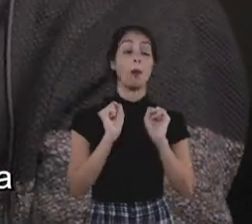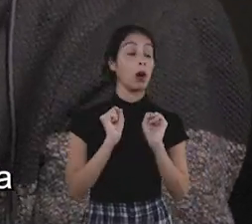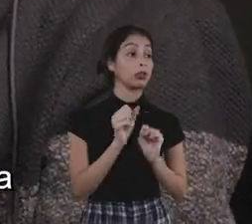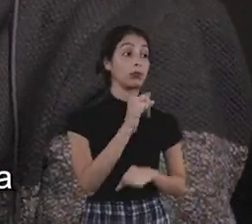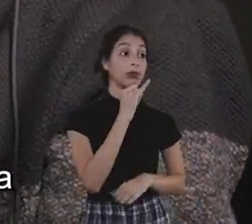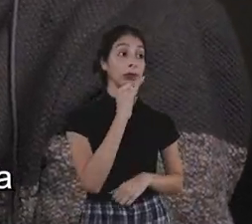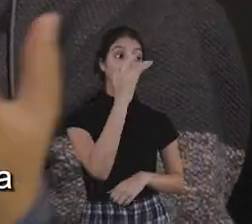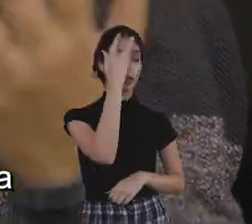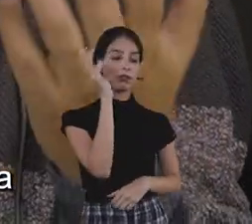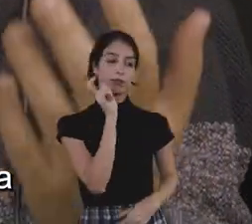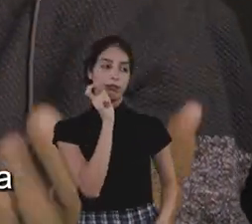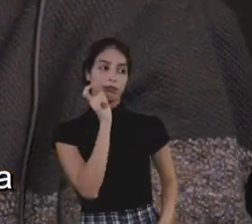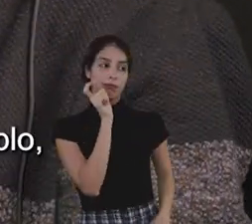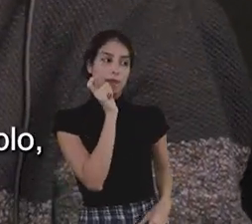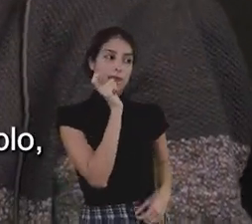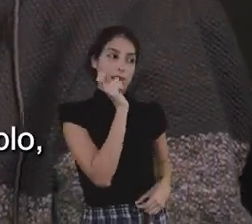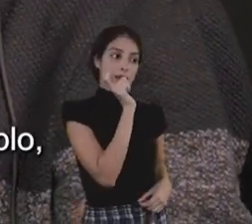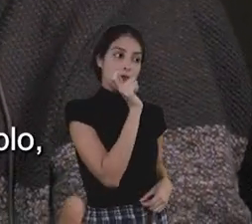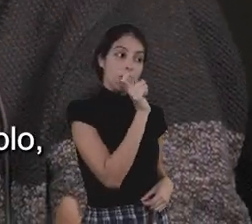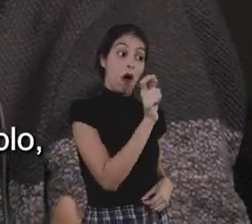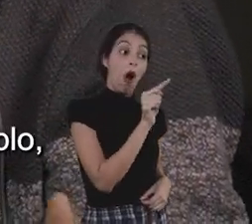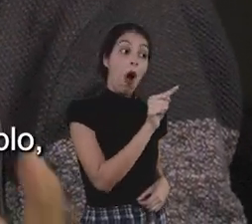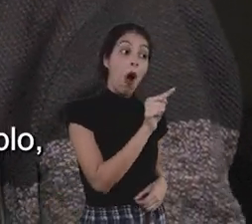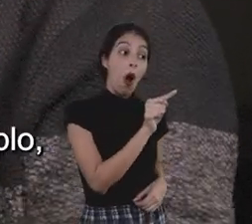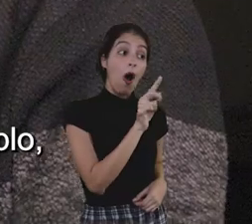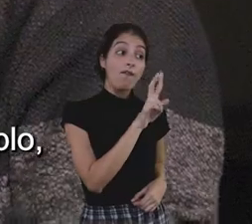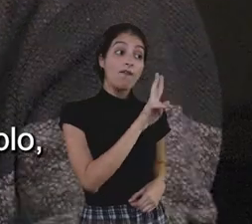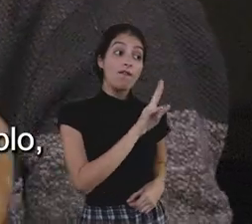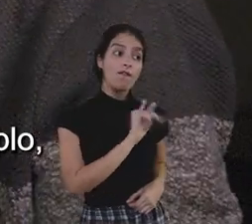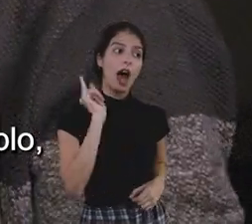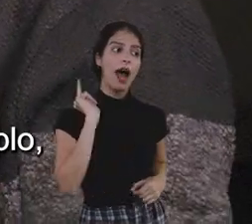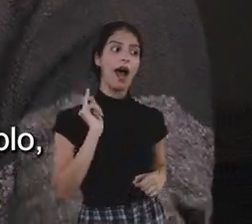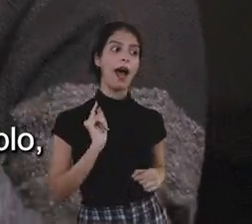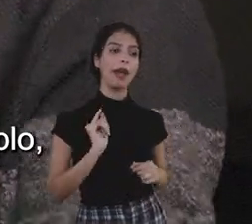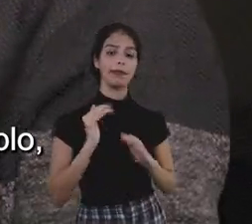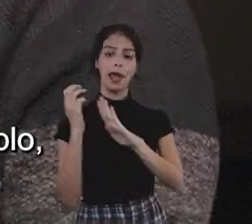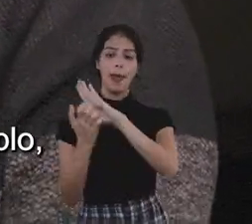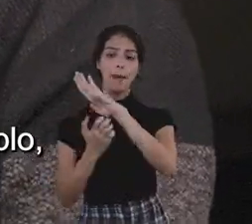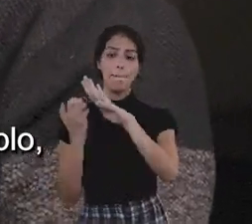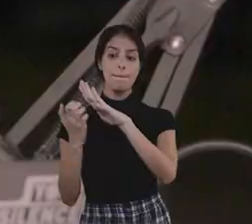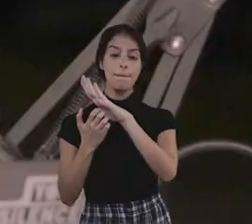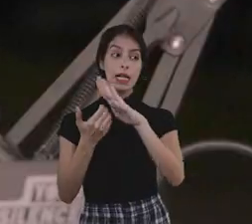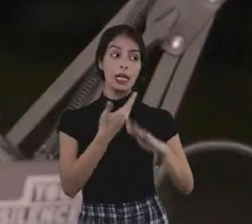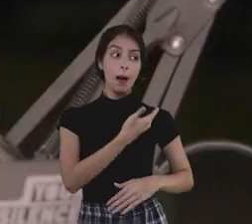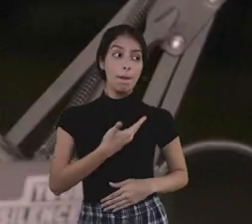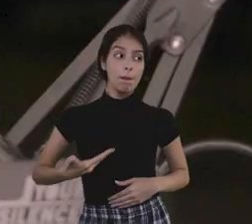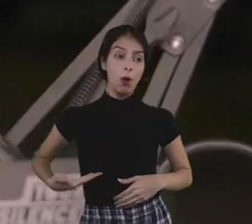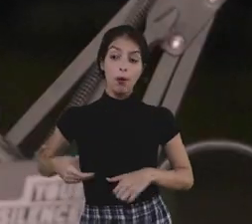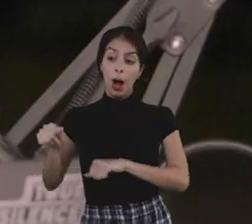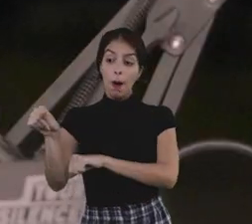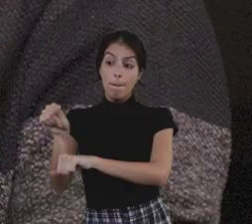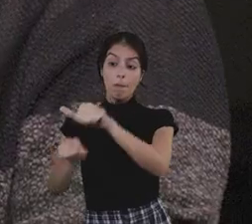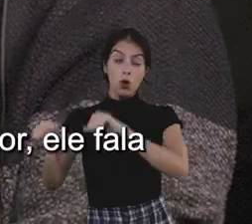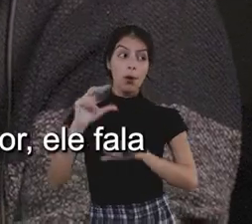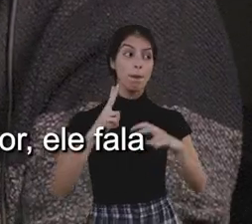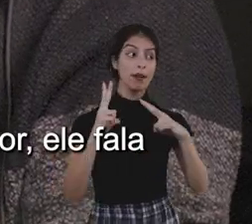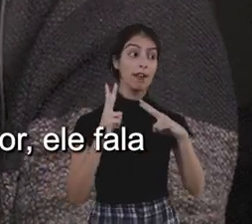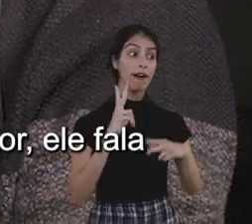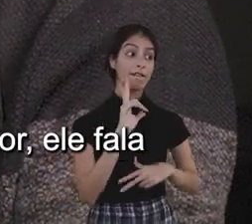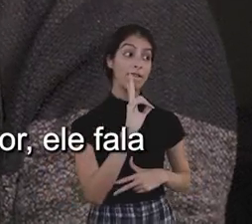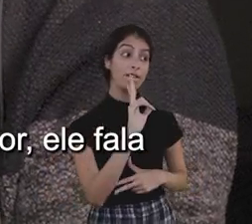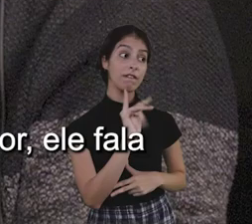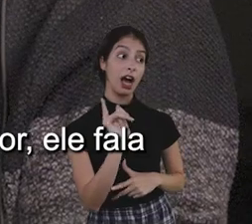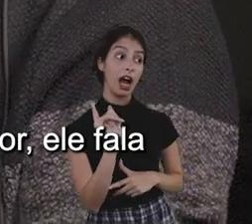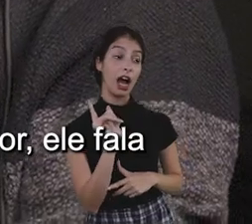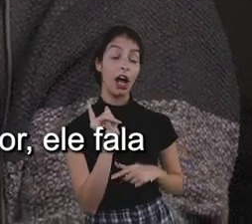por exemplo que não ainda bem não chegou a se concretizar mas por exemplo uma ameaça de privatização uhum isso mexe com a noção